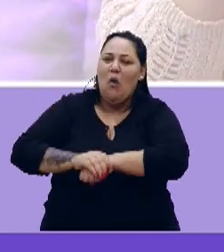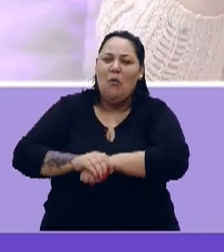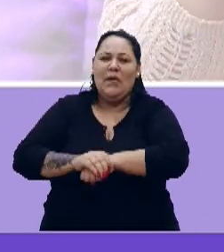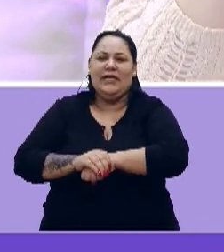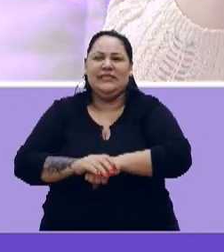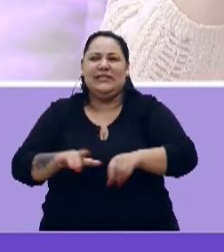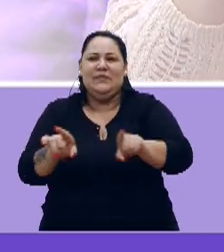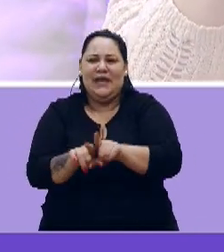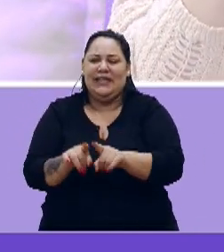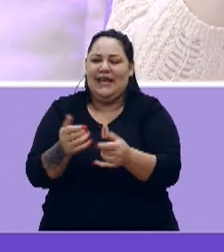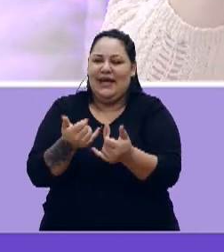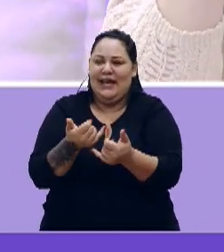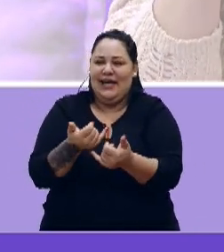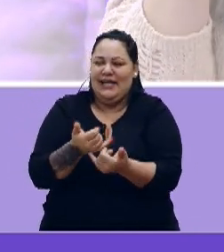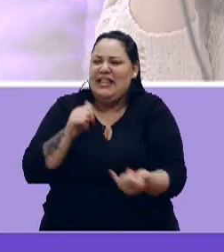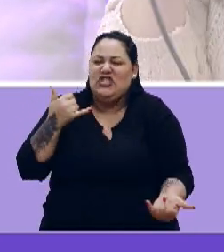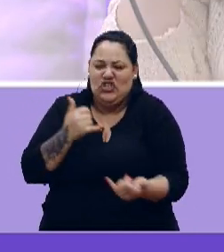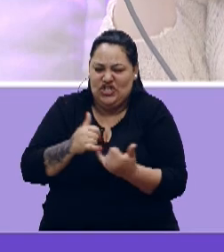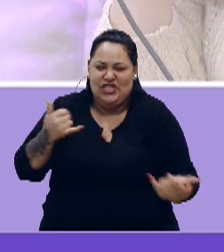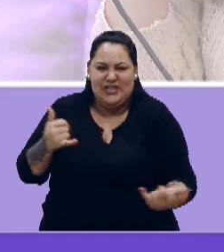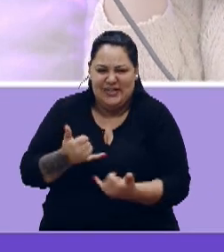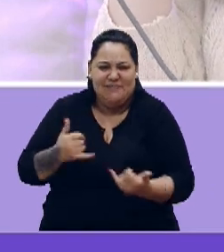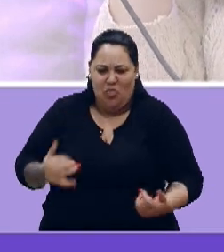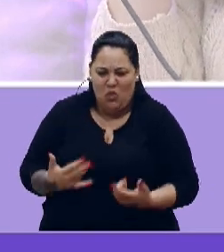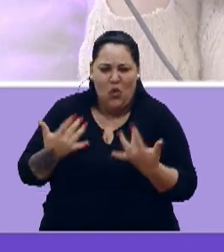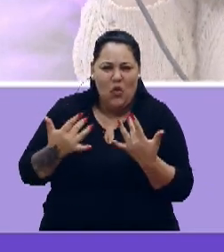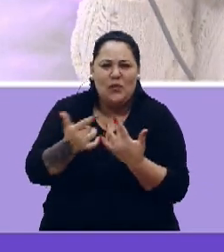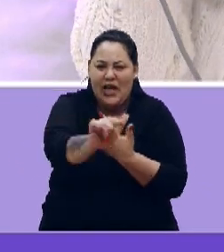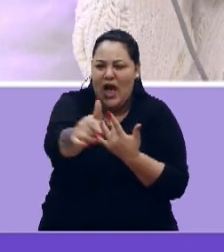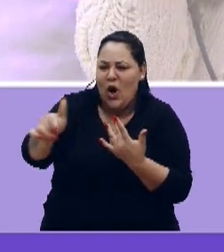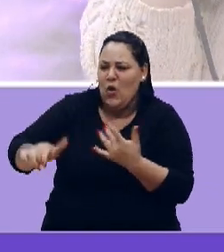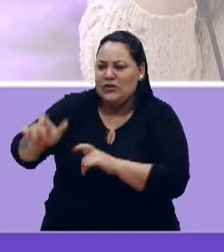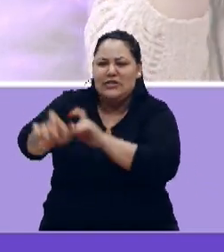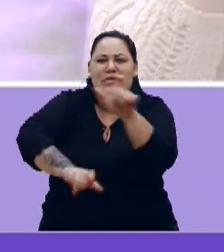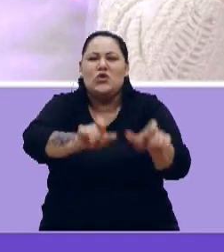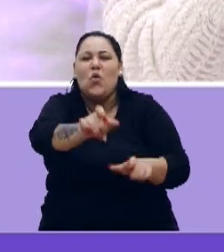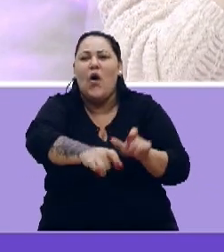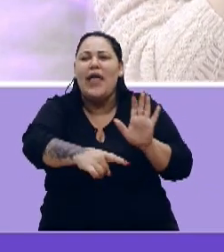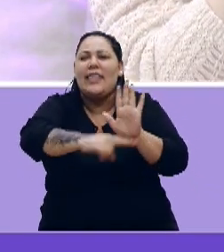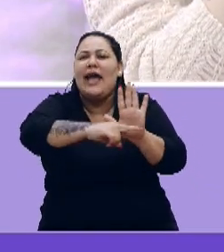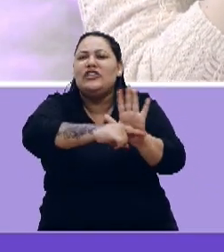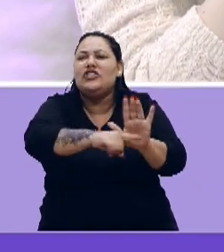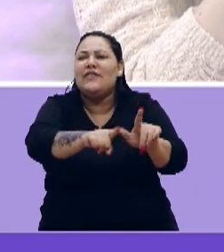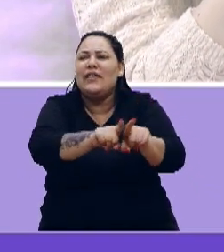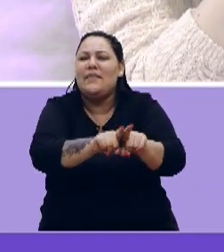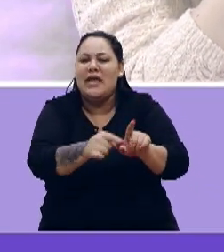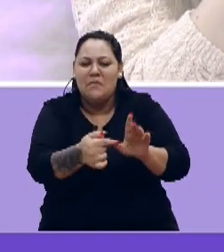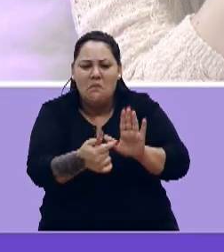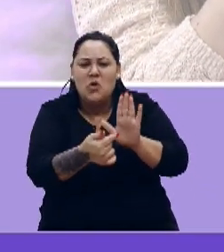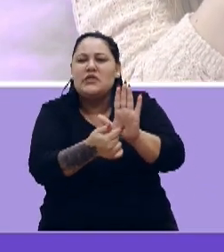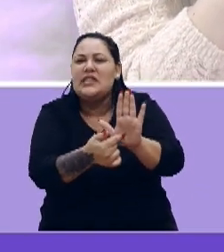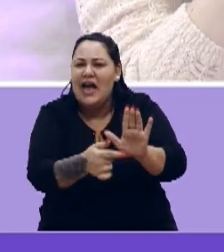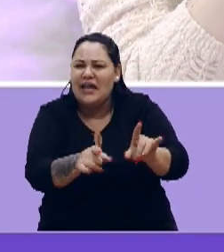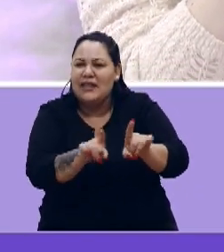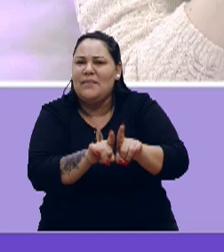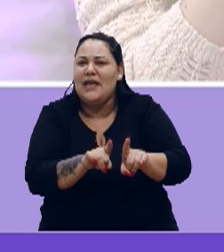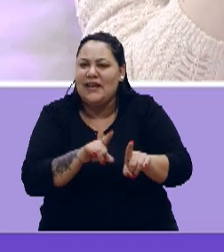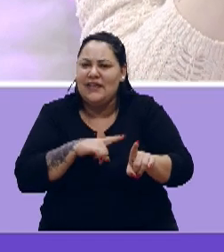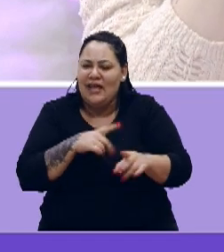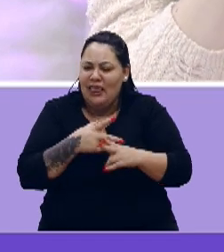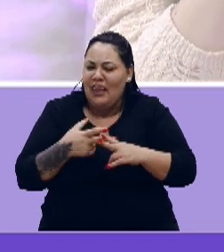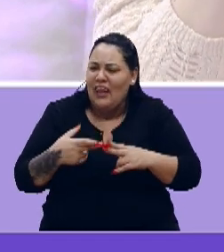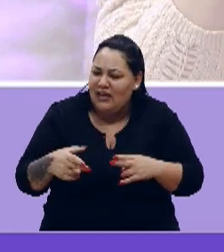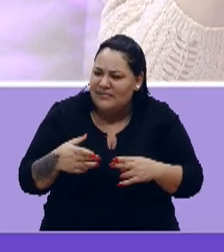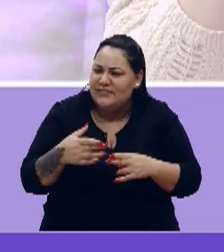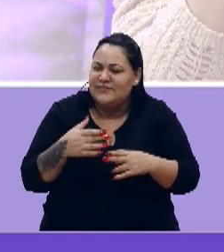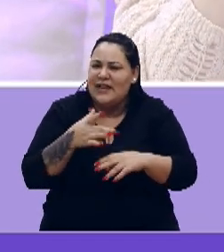né, e dessa crença de que talvez a energia possa ser negativa, proteção de mostrar a nossa, né, vulnerabilidade, do que os outros